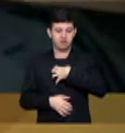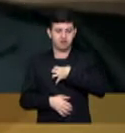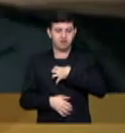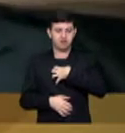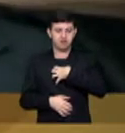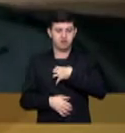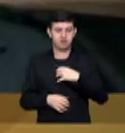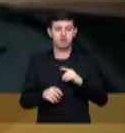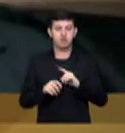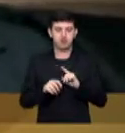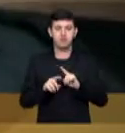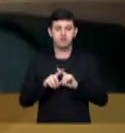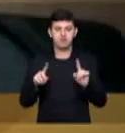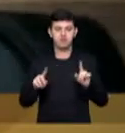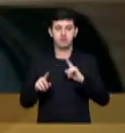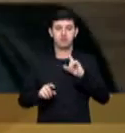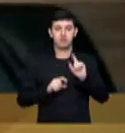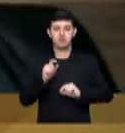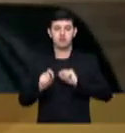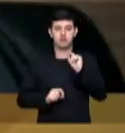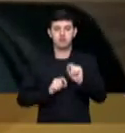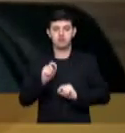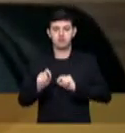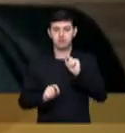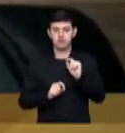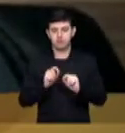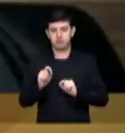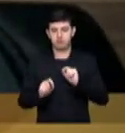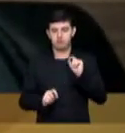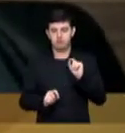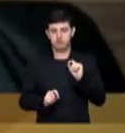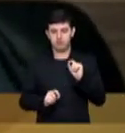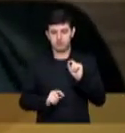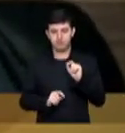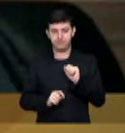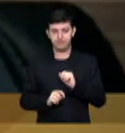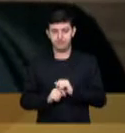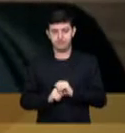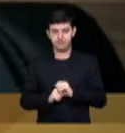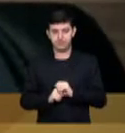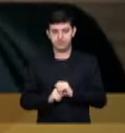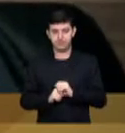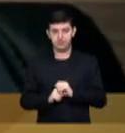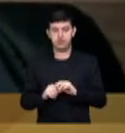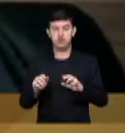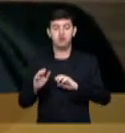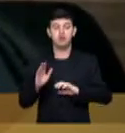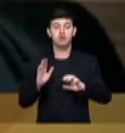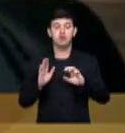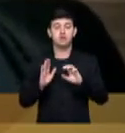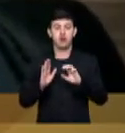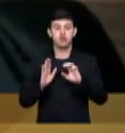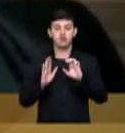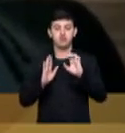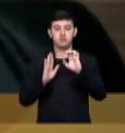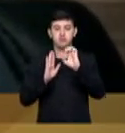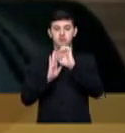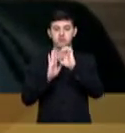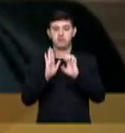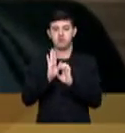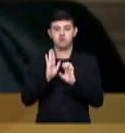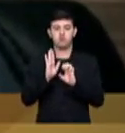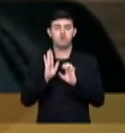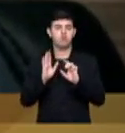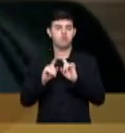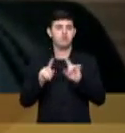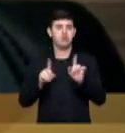a proposição legislativa que vem vertida nesse estatuto de norma e